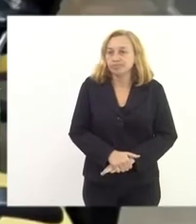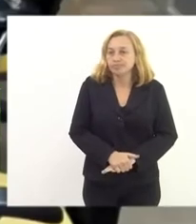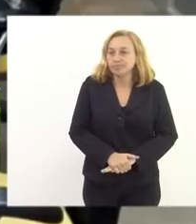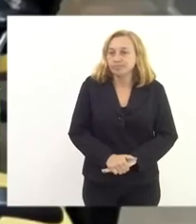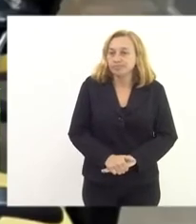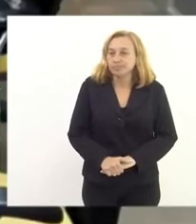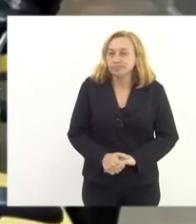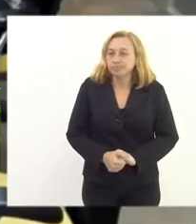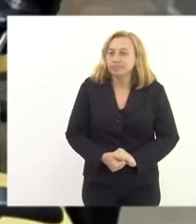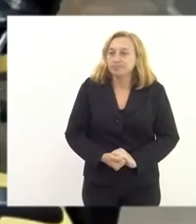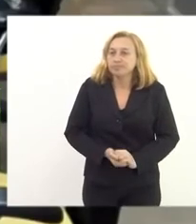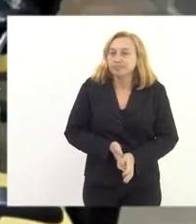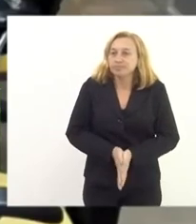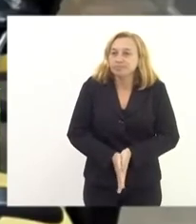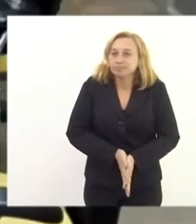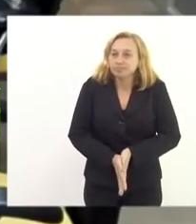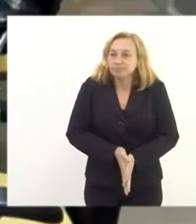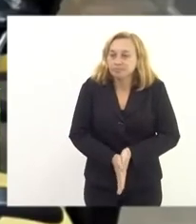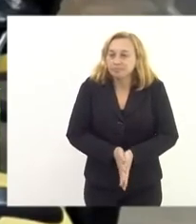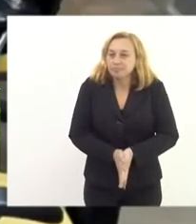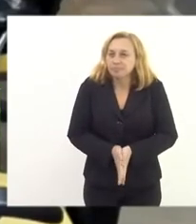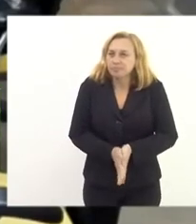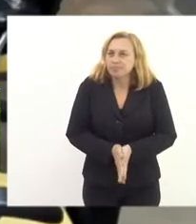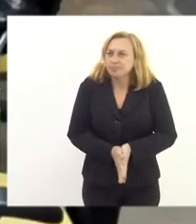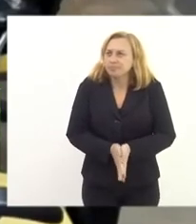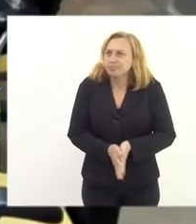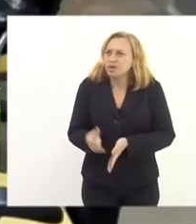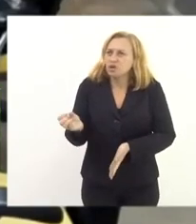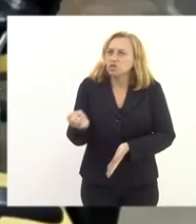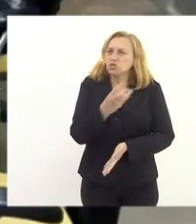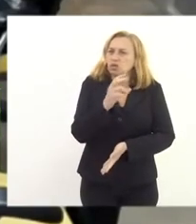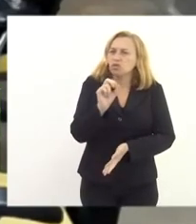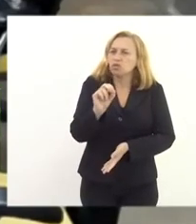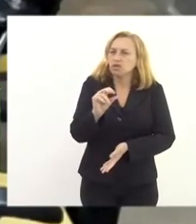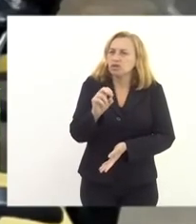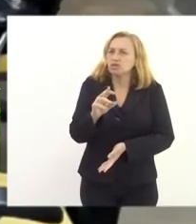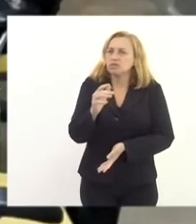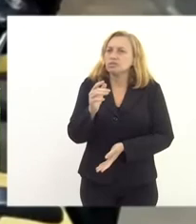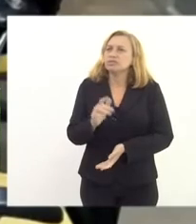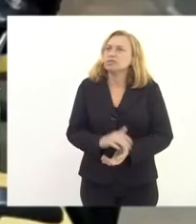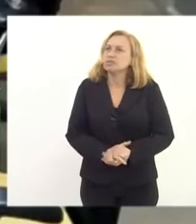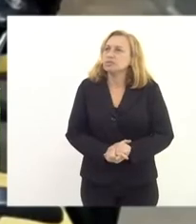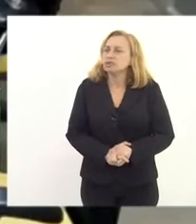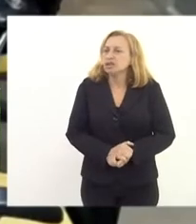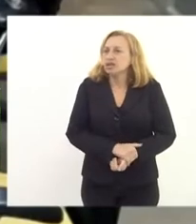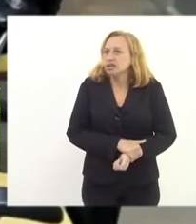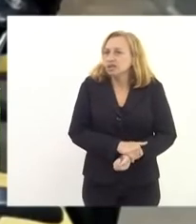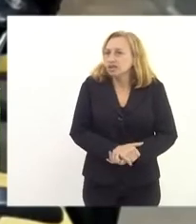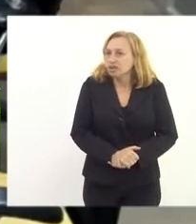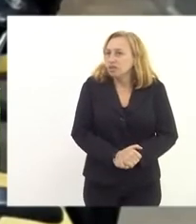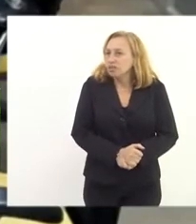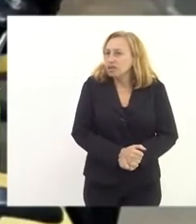quando surge a Delta, se não me falha a memória. É possível, é possível.